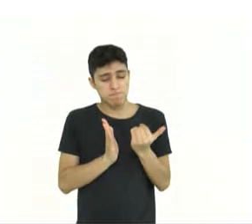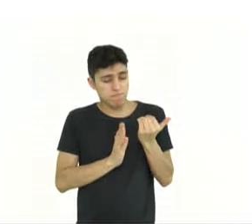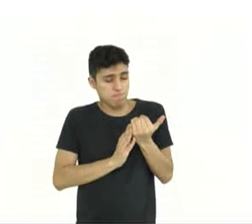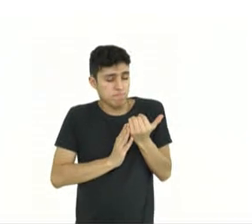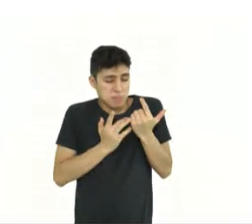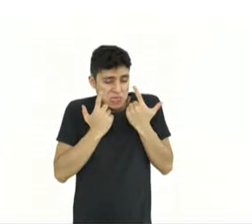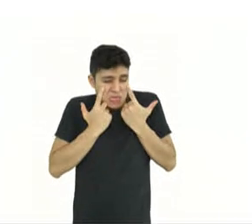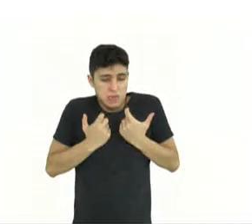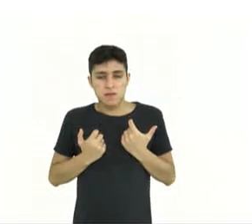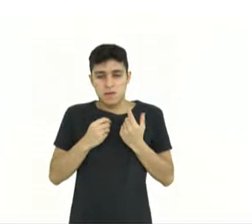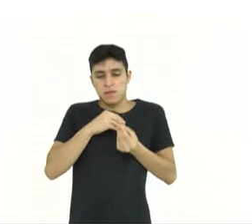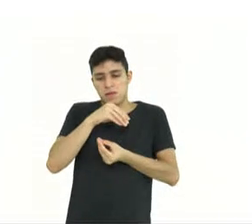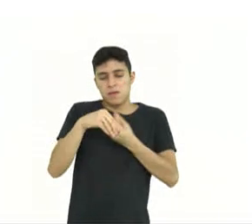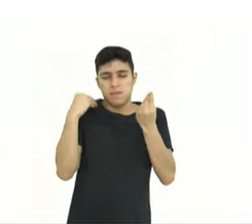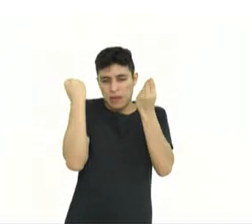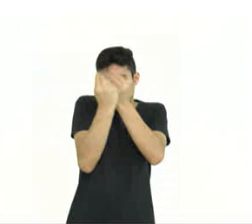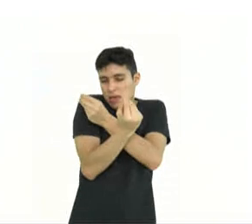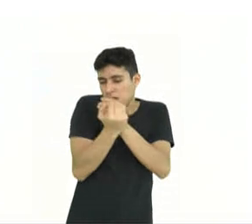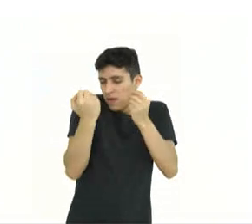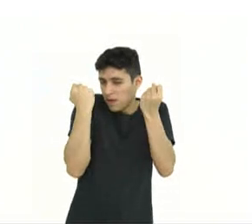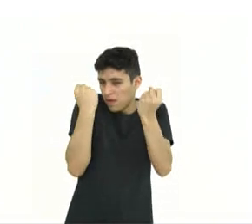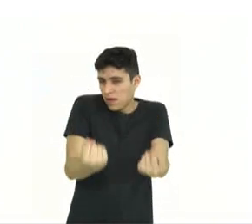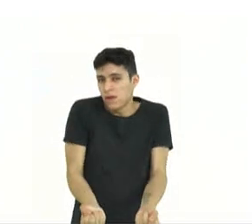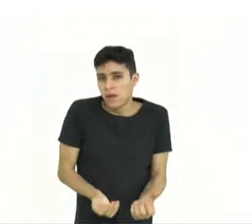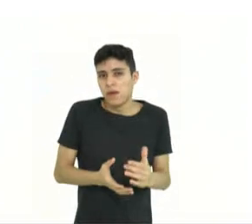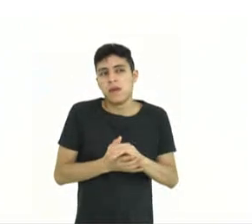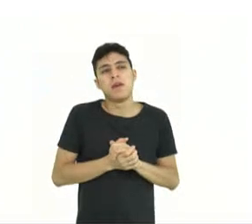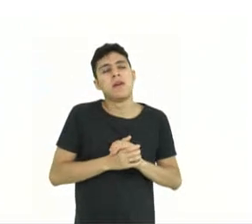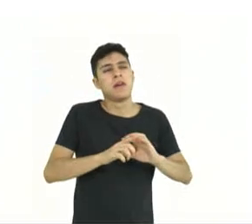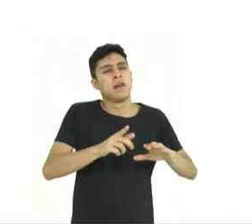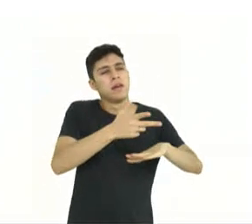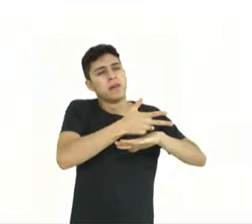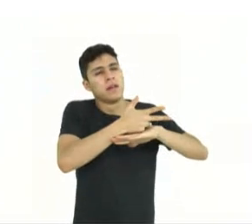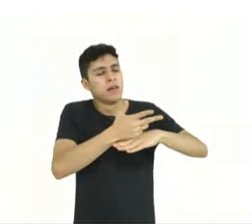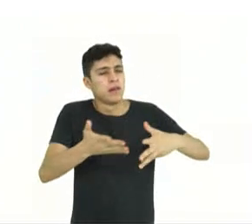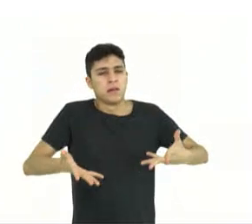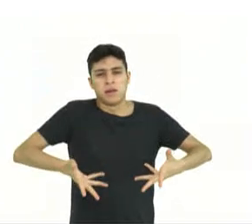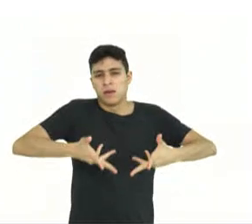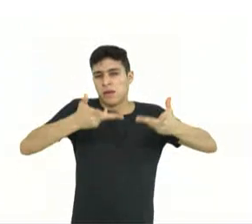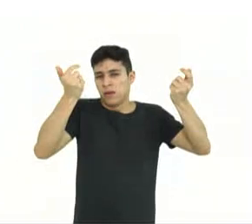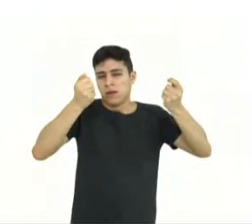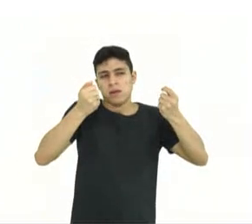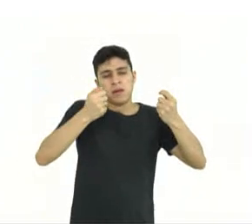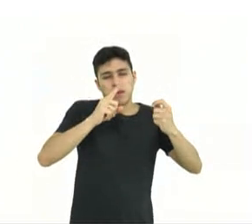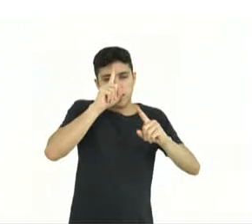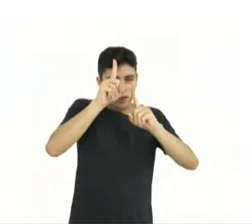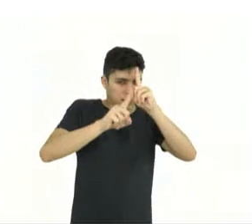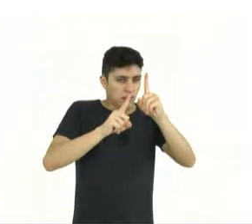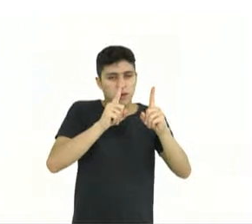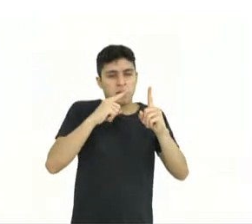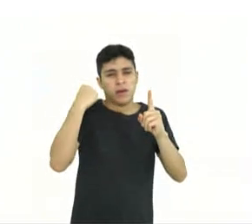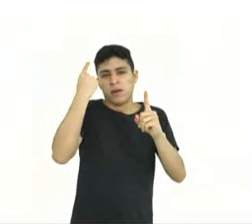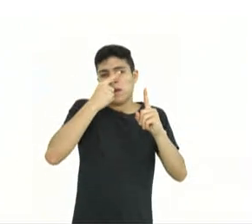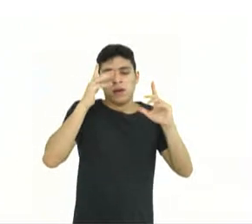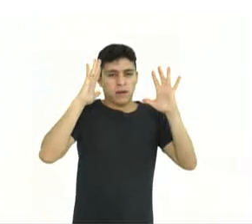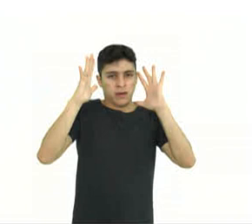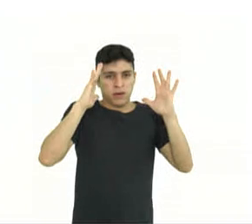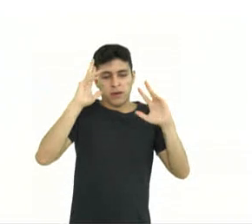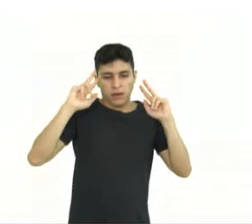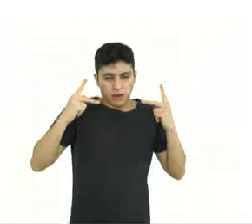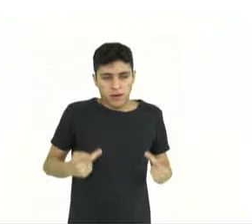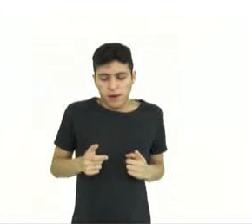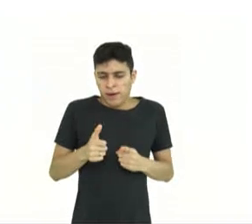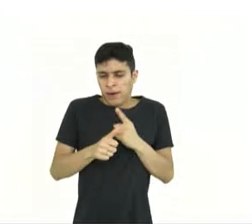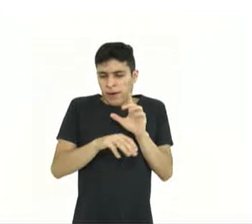tanto na captação quanto na maquiagem é cenografia fantástica de recreação de imagem do Imaginário humano primeiro